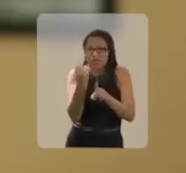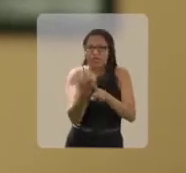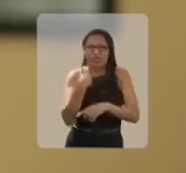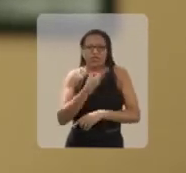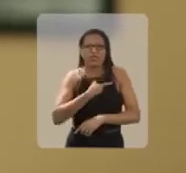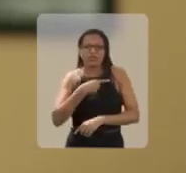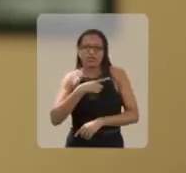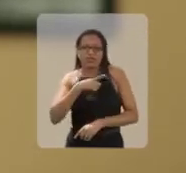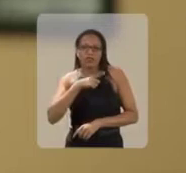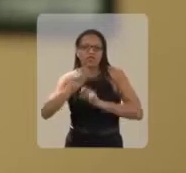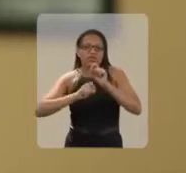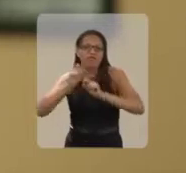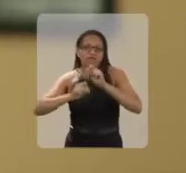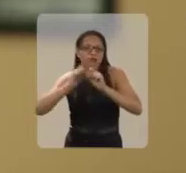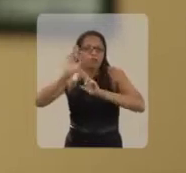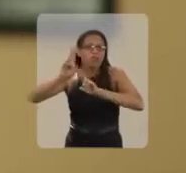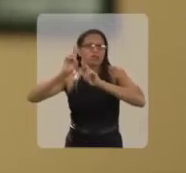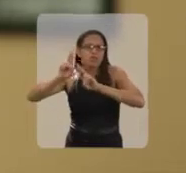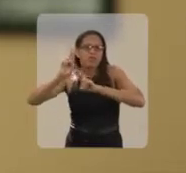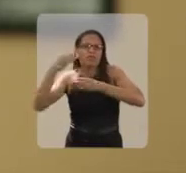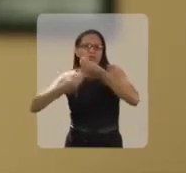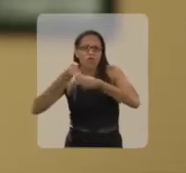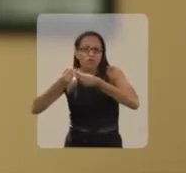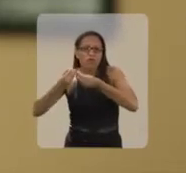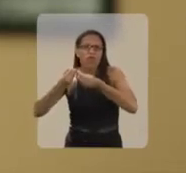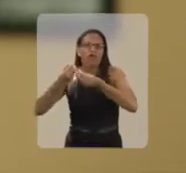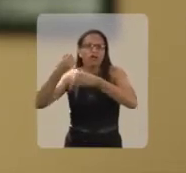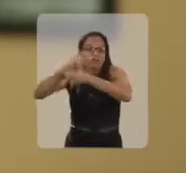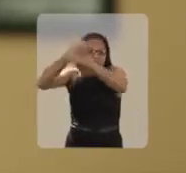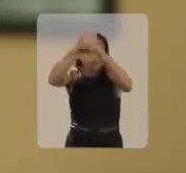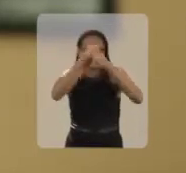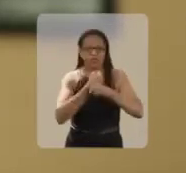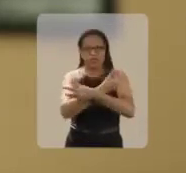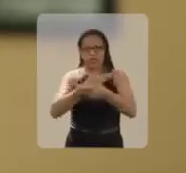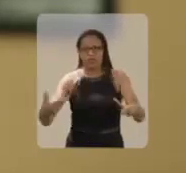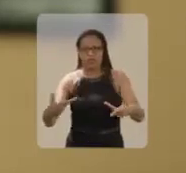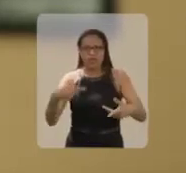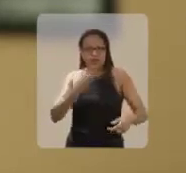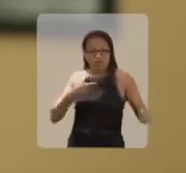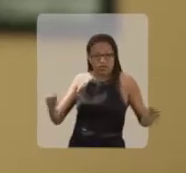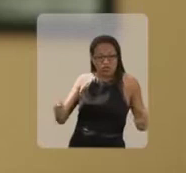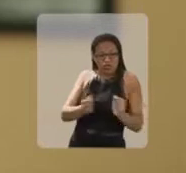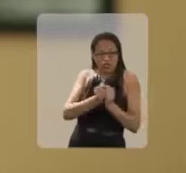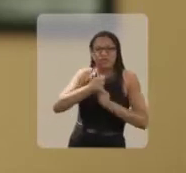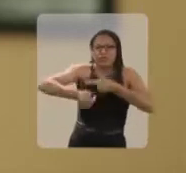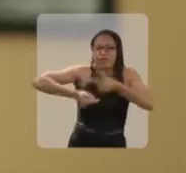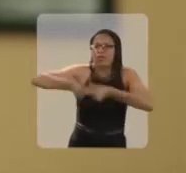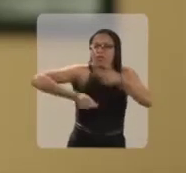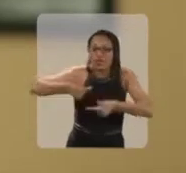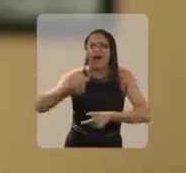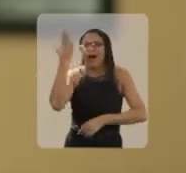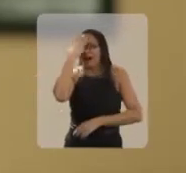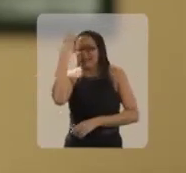ter a mínima perspectiva de construir a emancipação. Só quem participa da luta é que compreende, né,